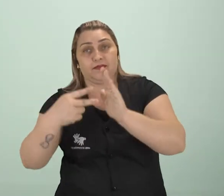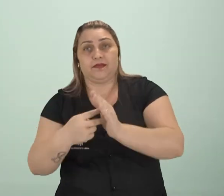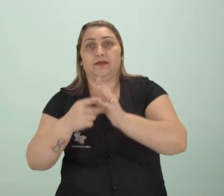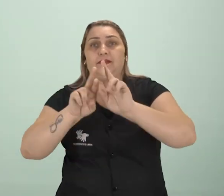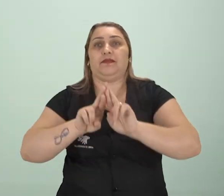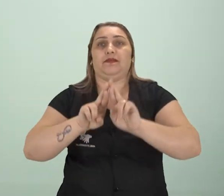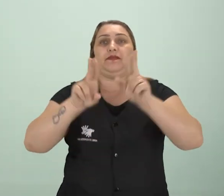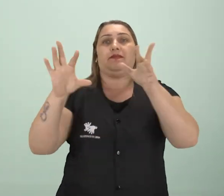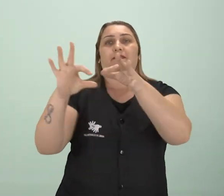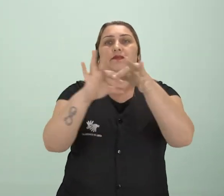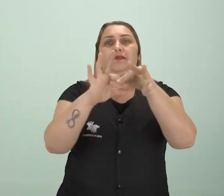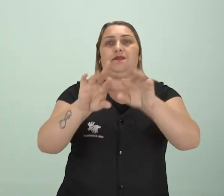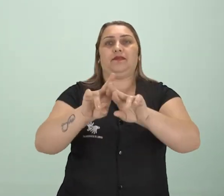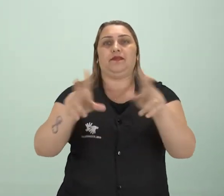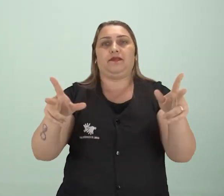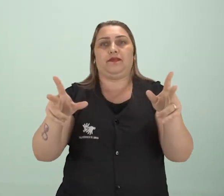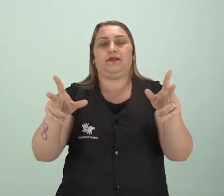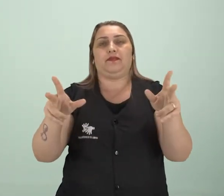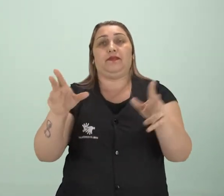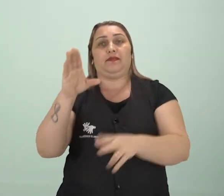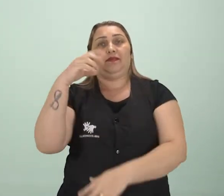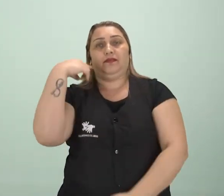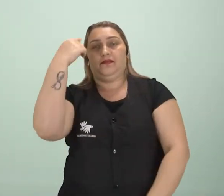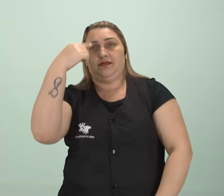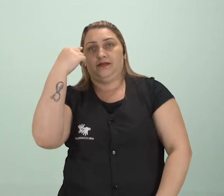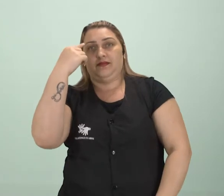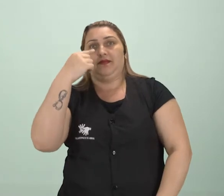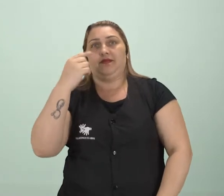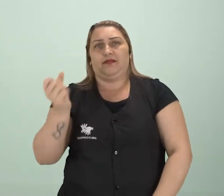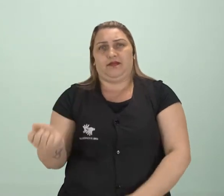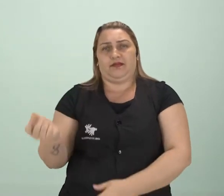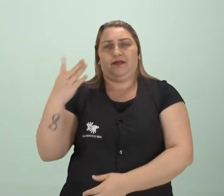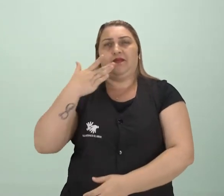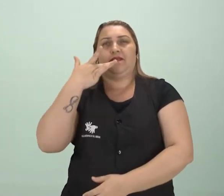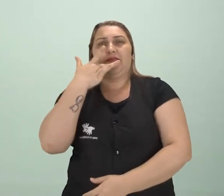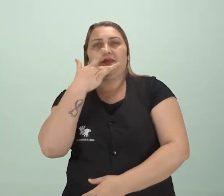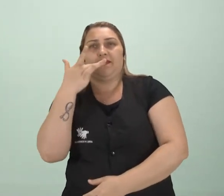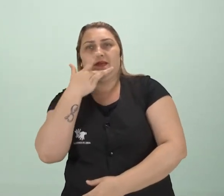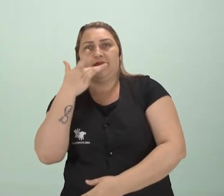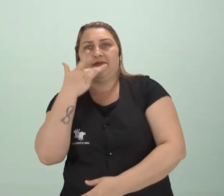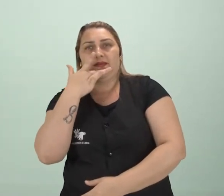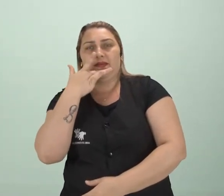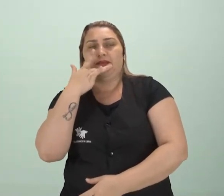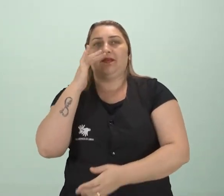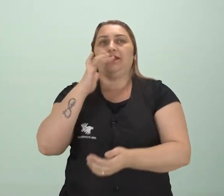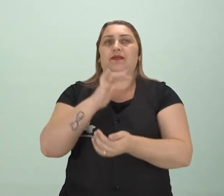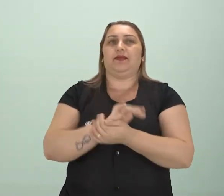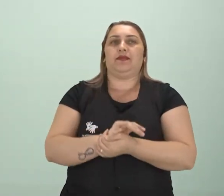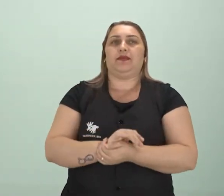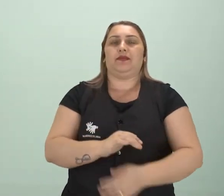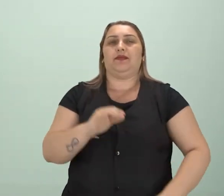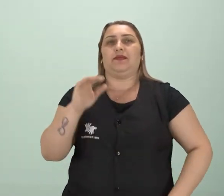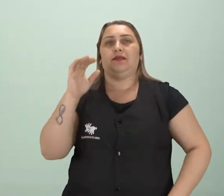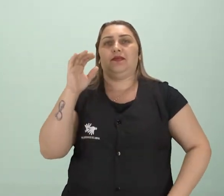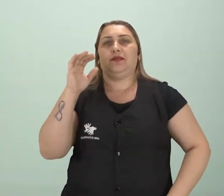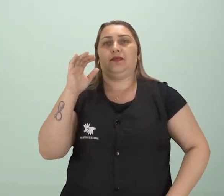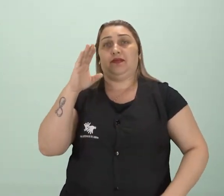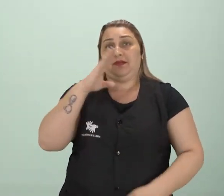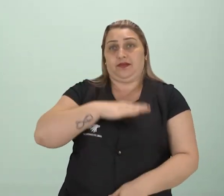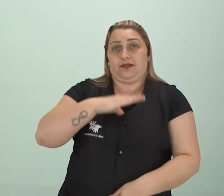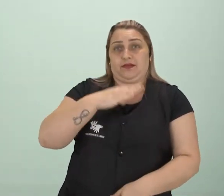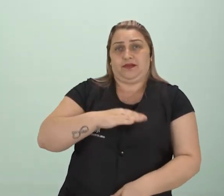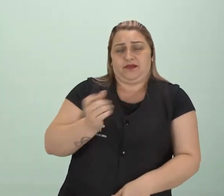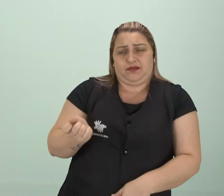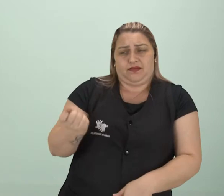possuem contextos diferentes. No espanhol, exquisito seria gostoso, saboroso. E no português seria uma coisa